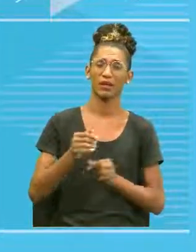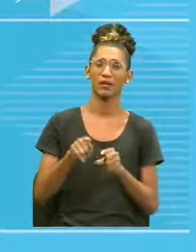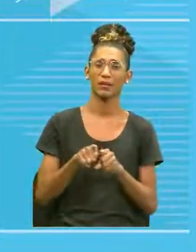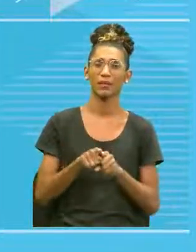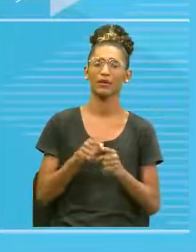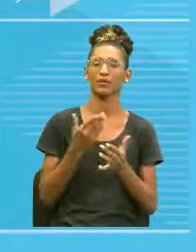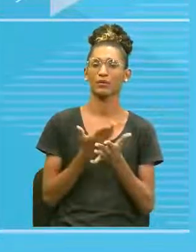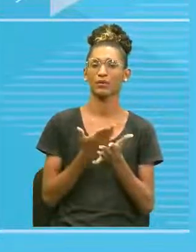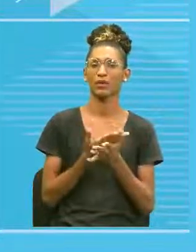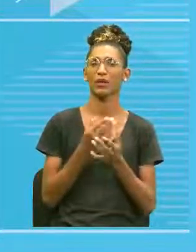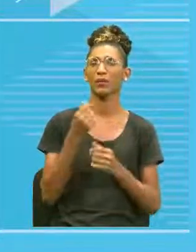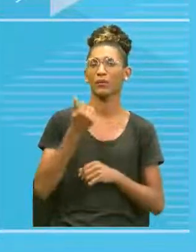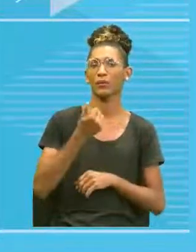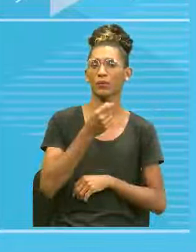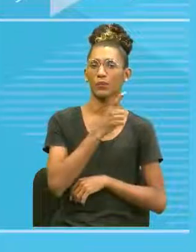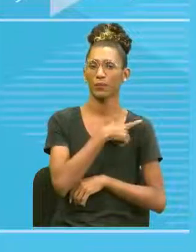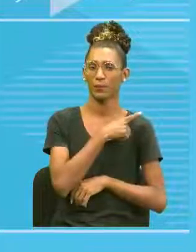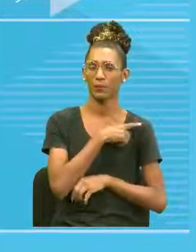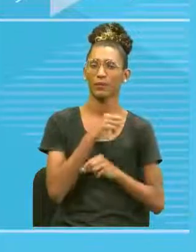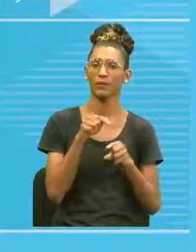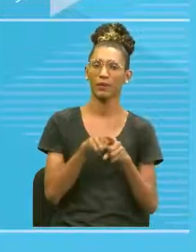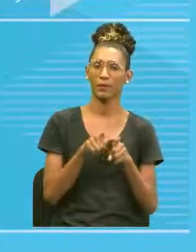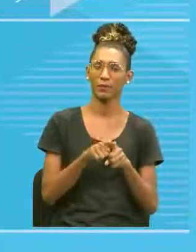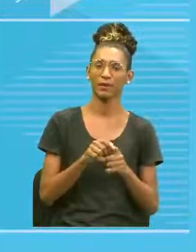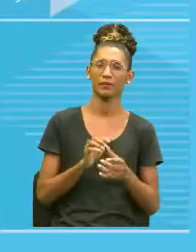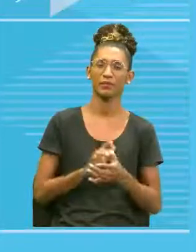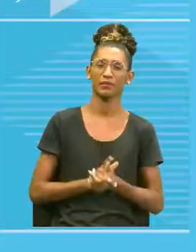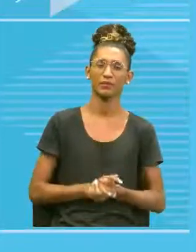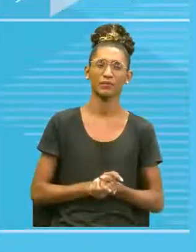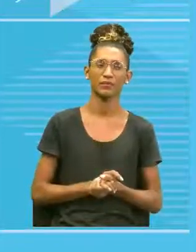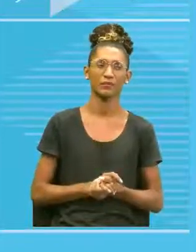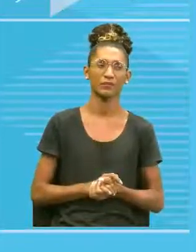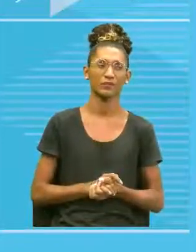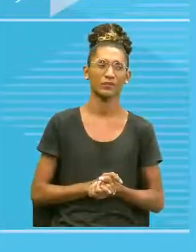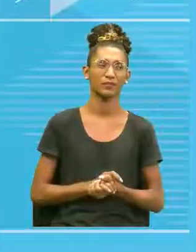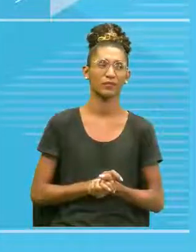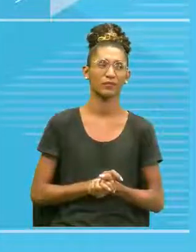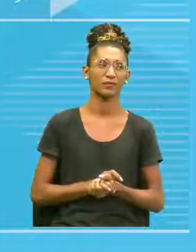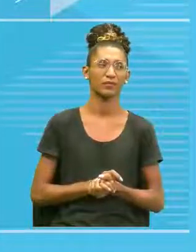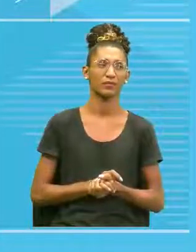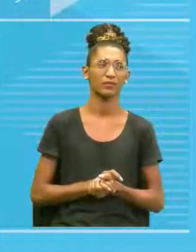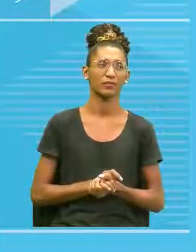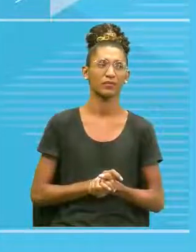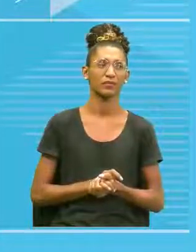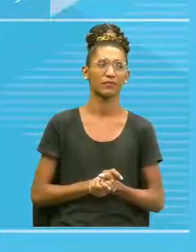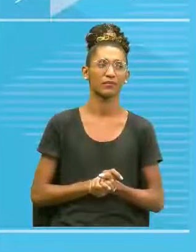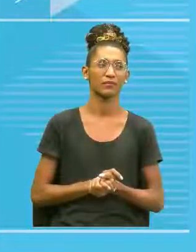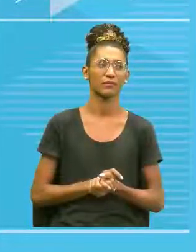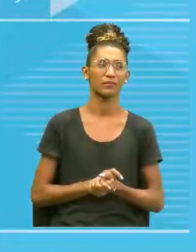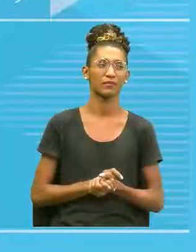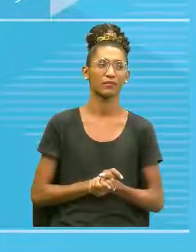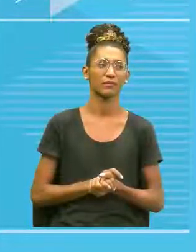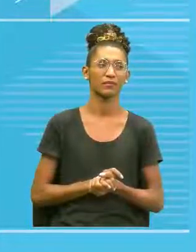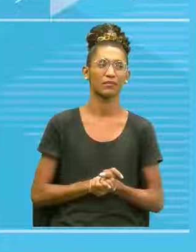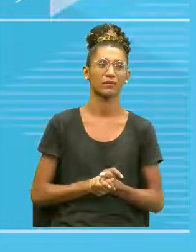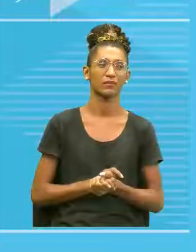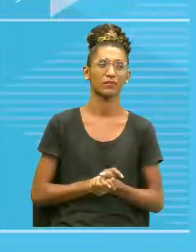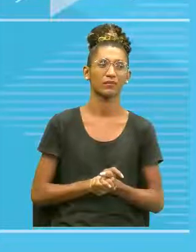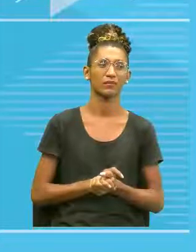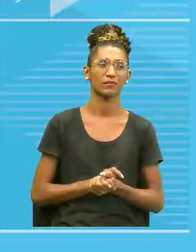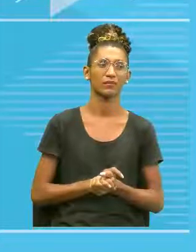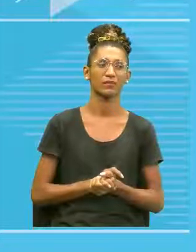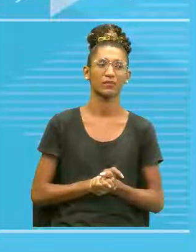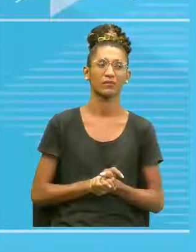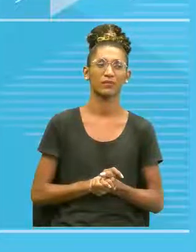ano tá então de uma via tua vias ele havia nos outros havíamos os outros